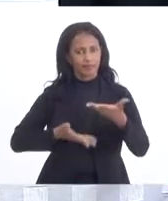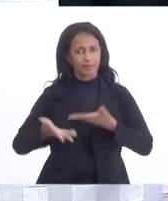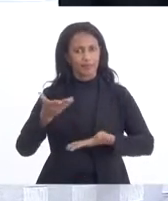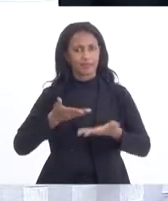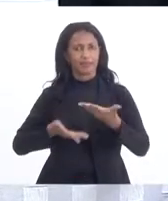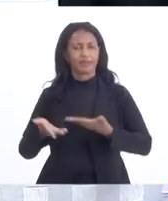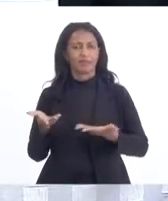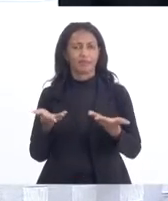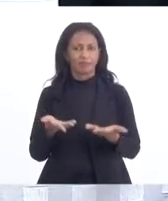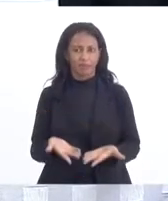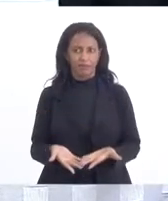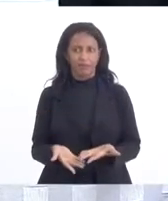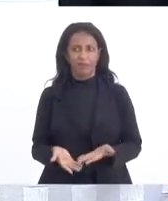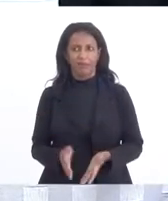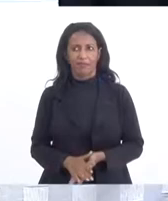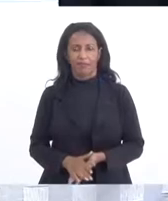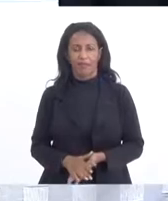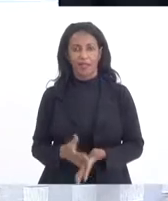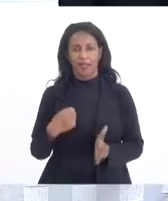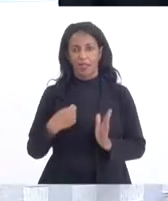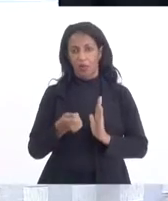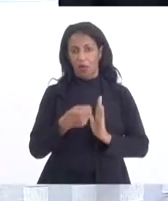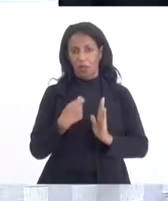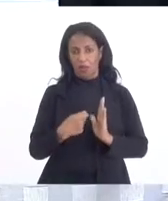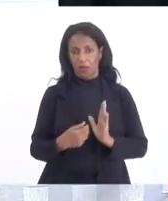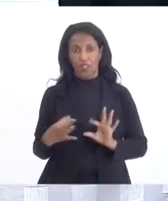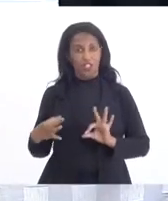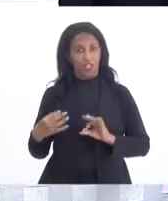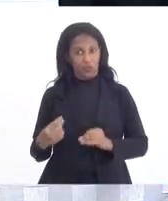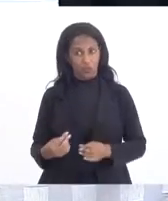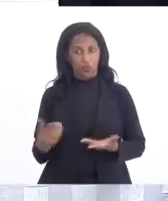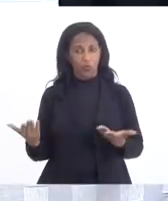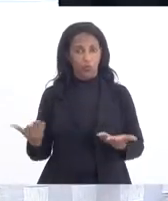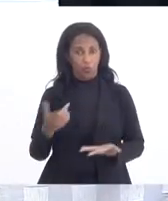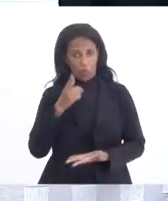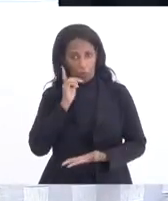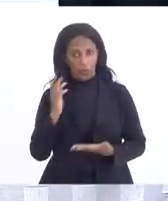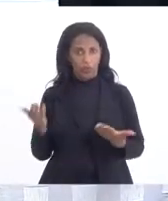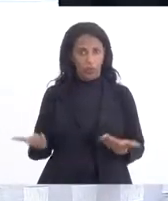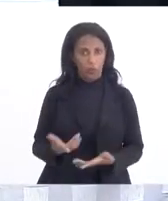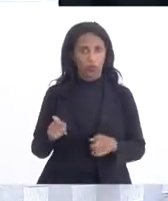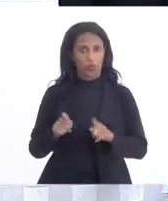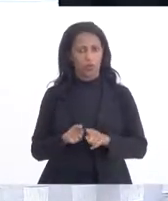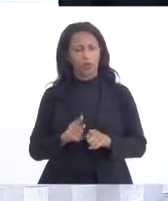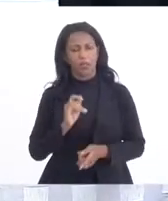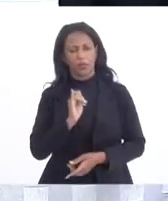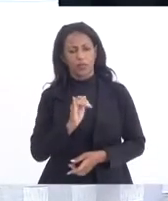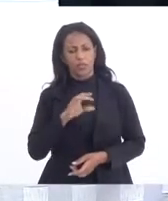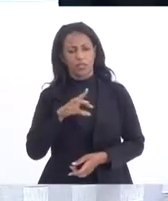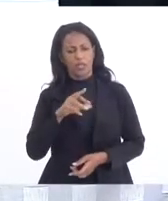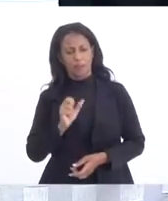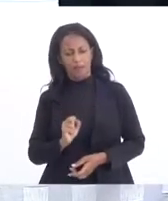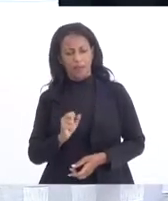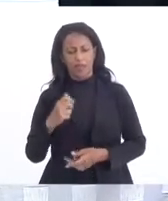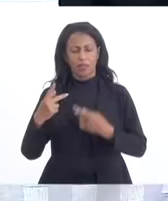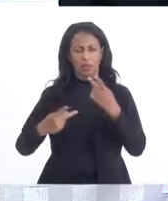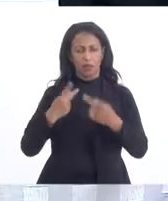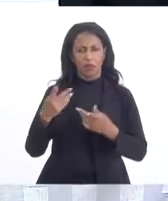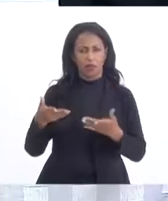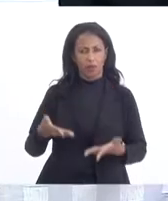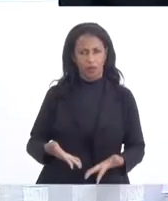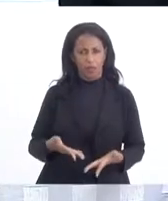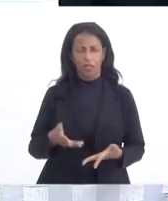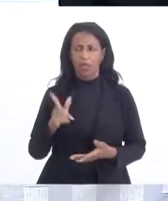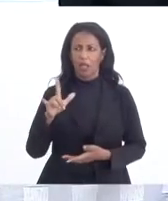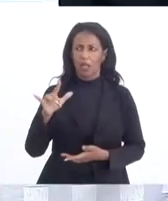fica o que eu anotei ontem, que eu já anotei aqui. A questão do ICMS, que foi falado aqui, o Léo não